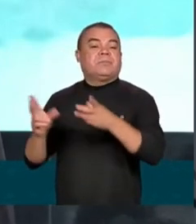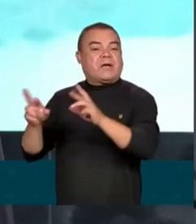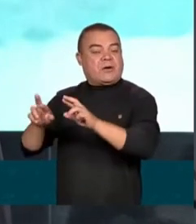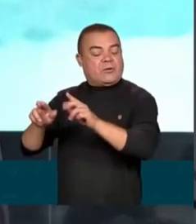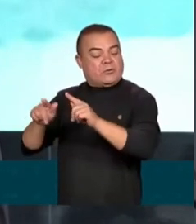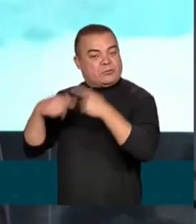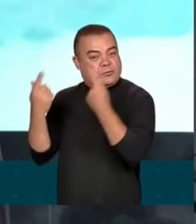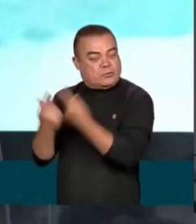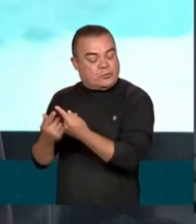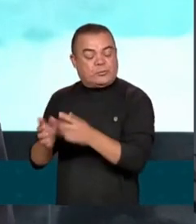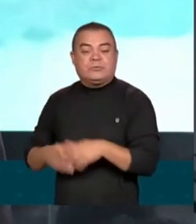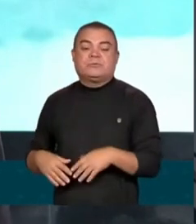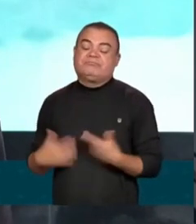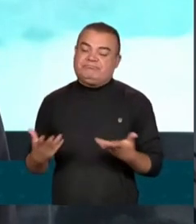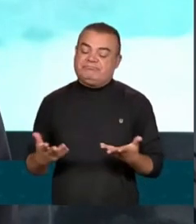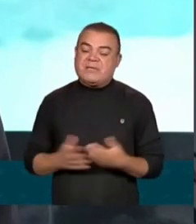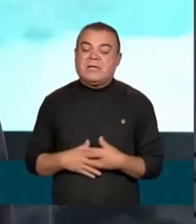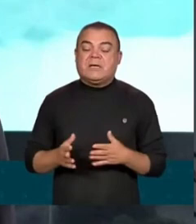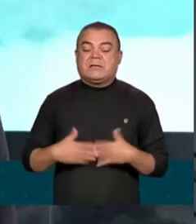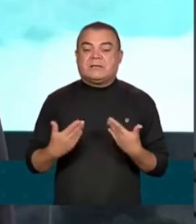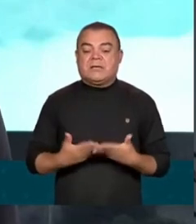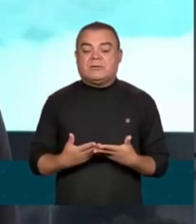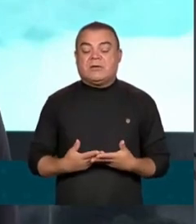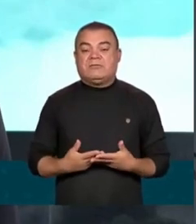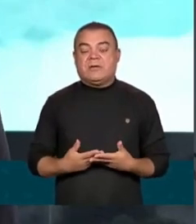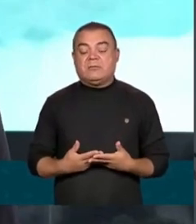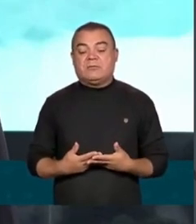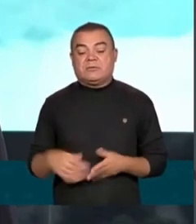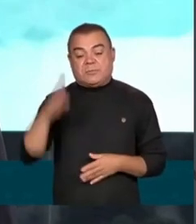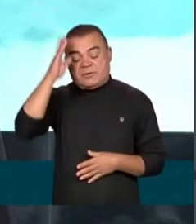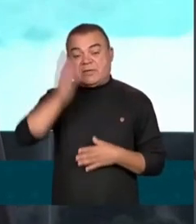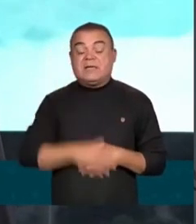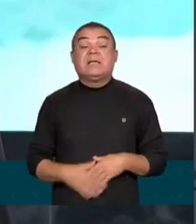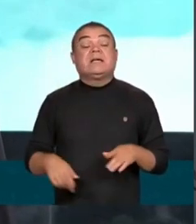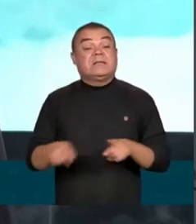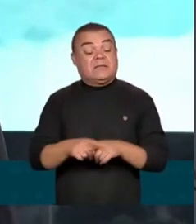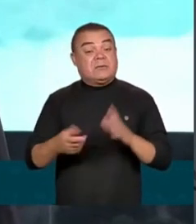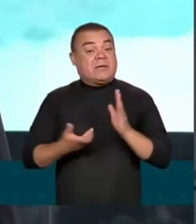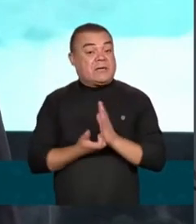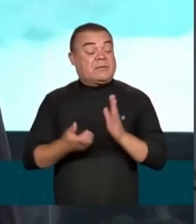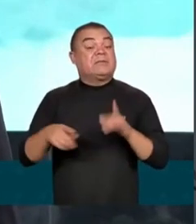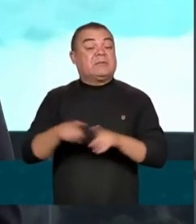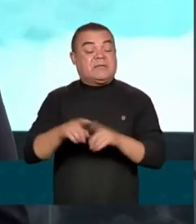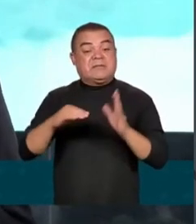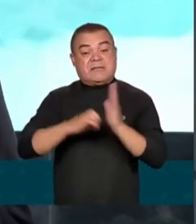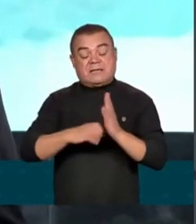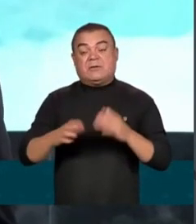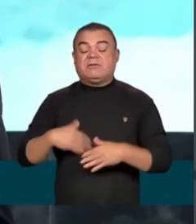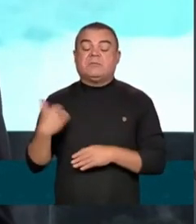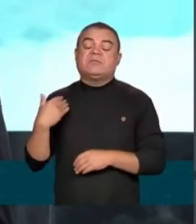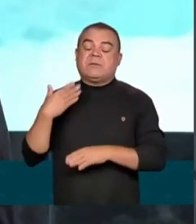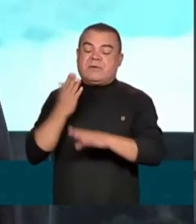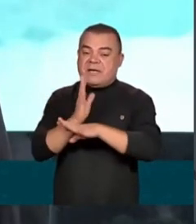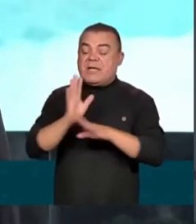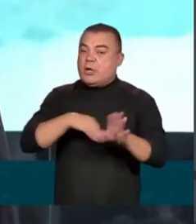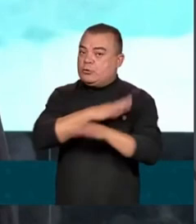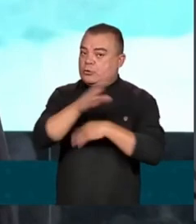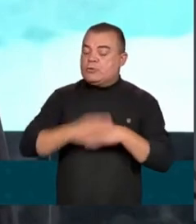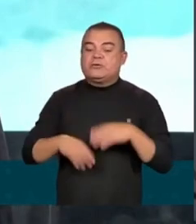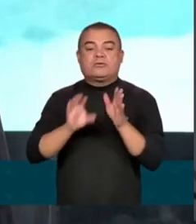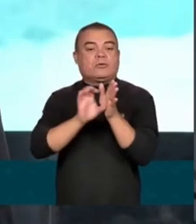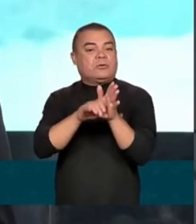é então por isso nós vamos priorizar é time de discutir isso tanto com a câmara contra o Senado nós vamos aprovar todos os